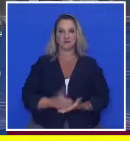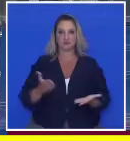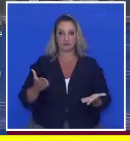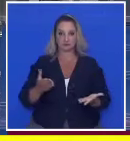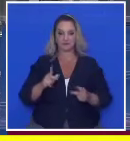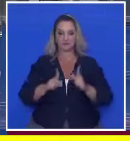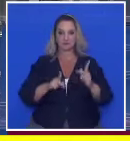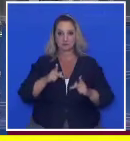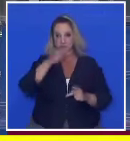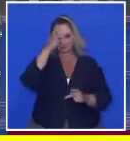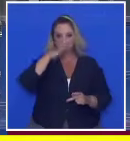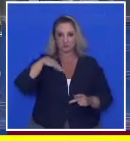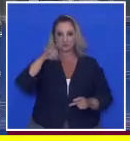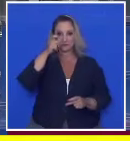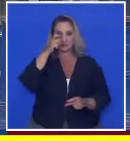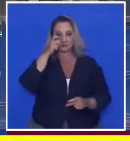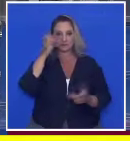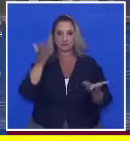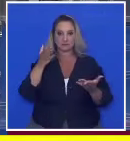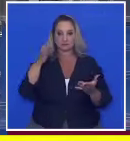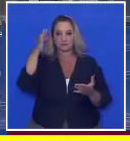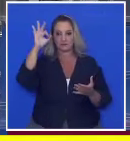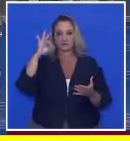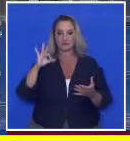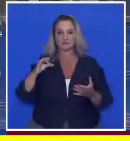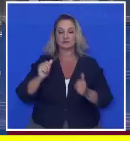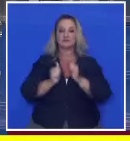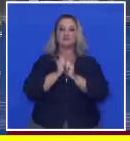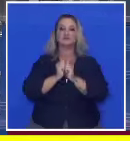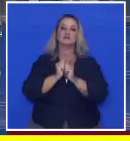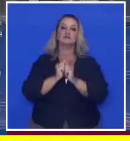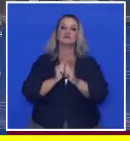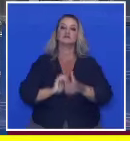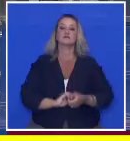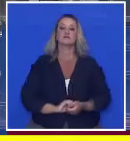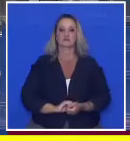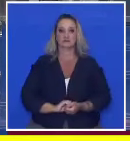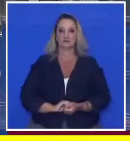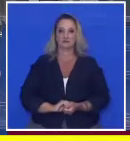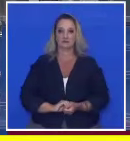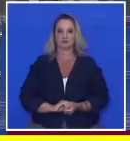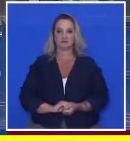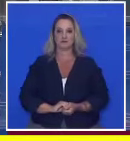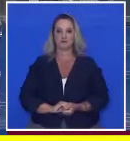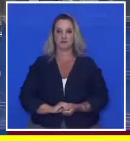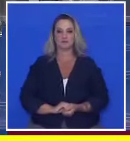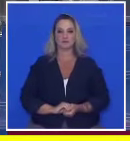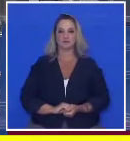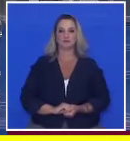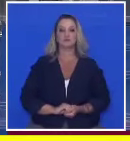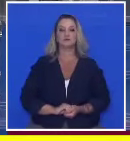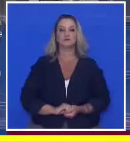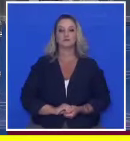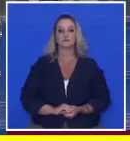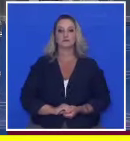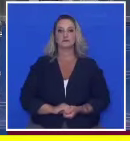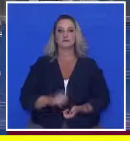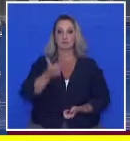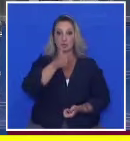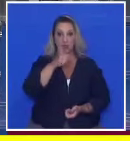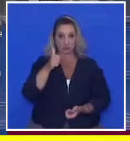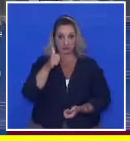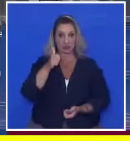Senhores auditores populares, nós vamos agora conferir a Time Mania, concurso 1600. Números sorteados: